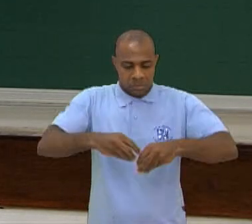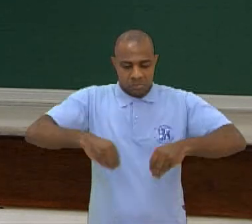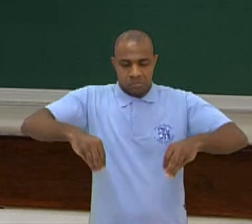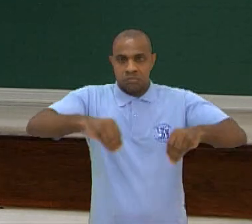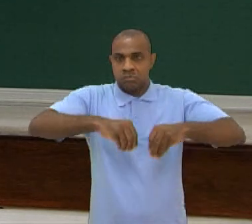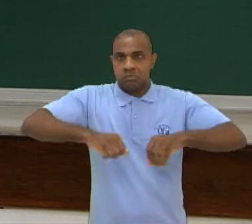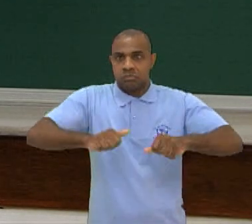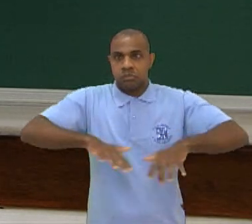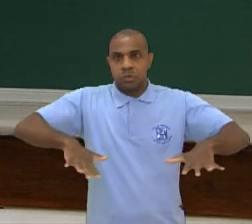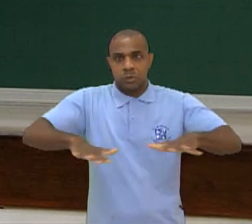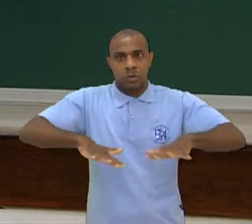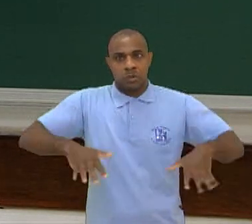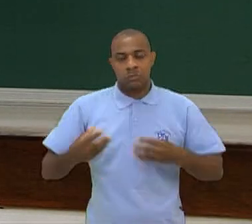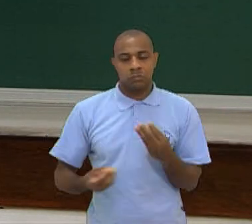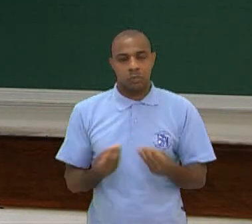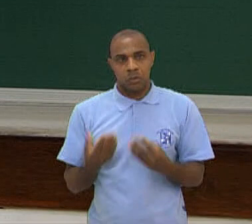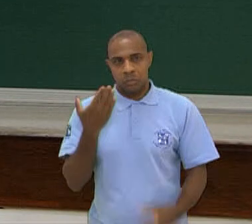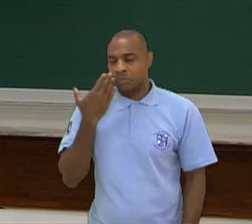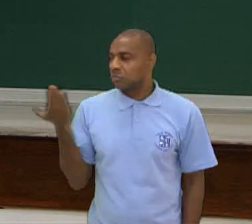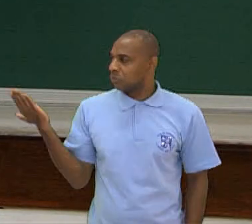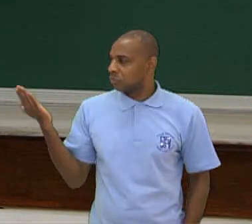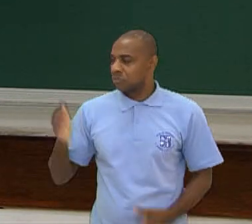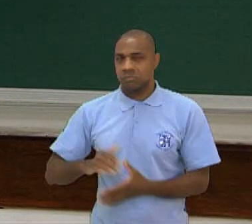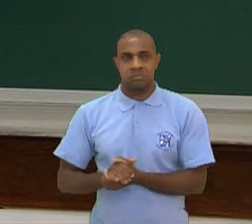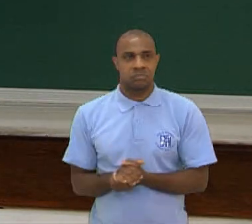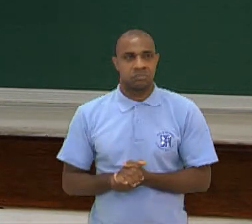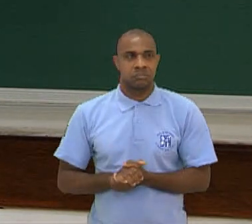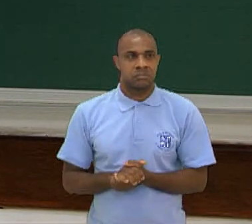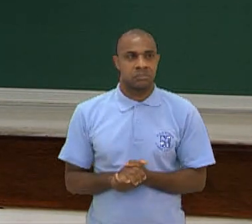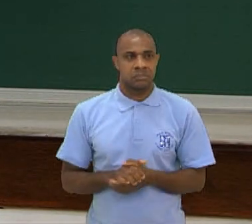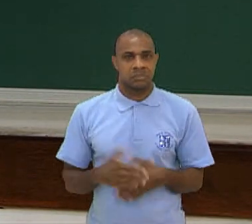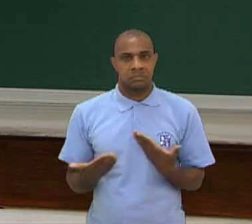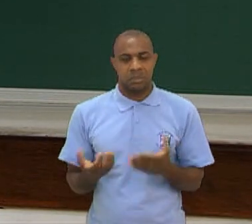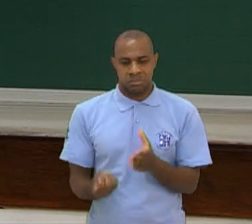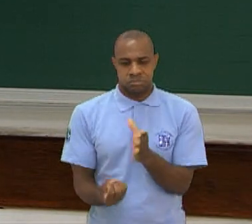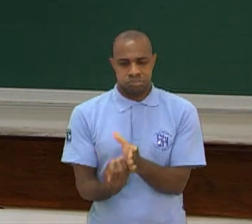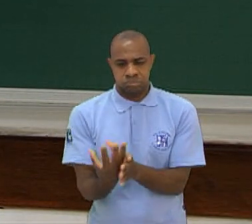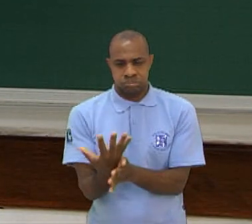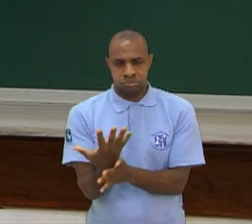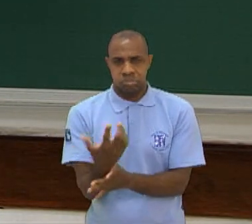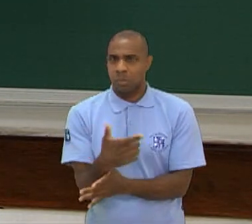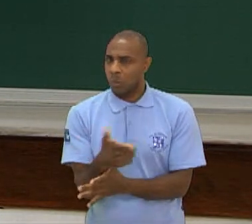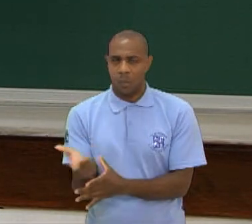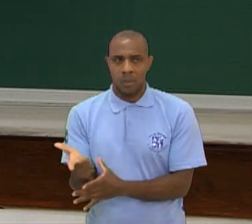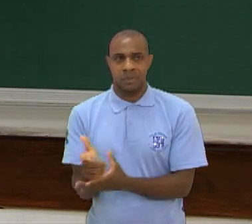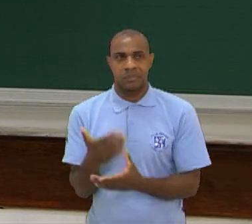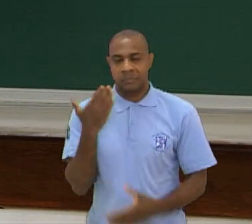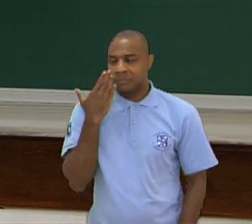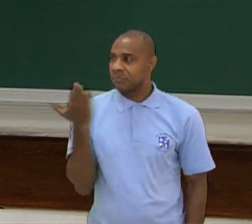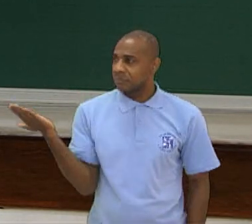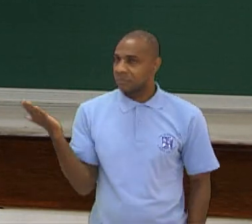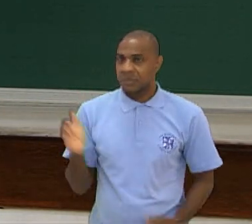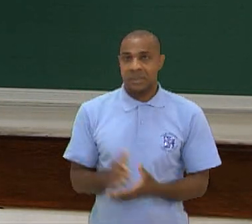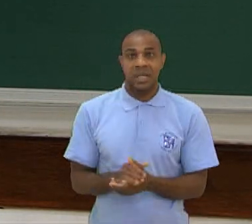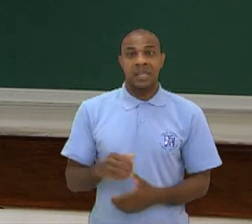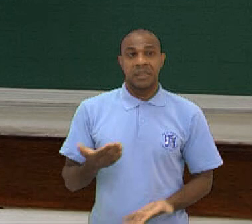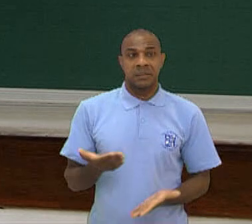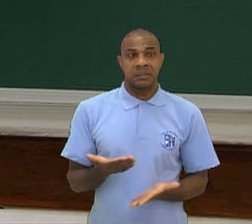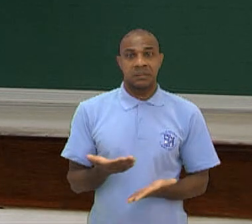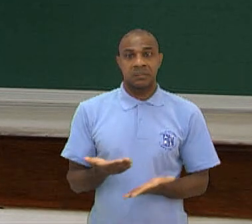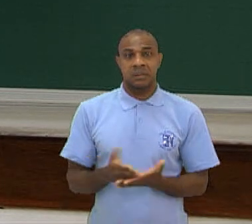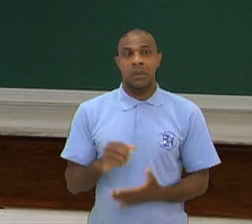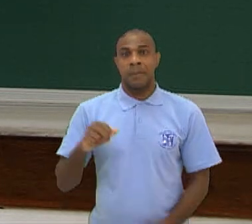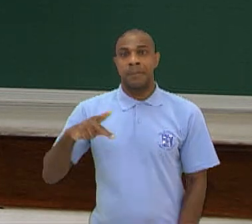do crescimento das espécies? Não faz sentido, né? Se é inibindo o crescimento da planta, não é esse o interesse. Eleva o pH do solo em função